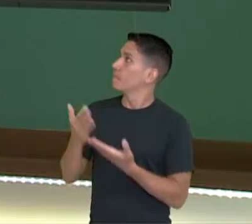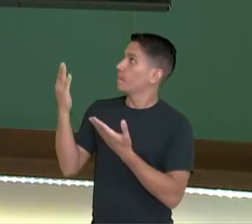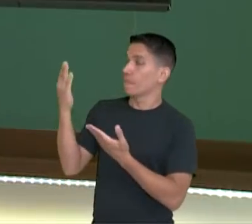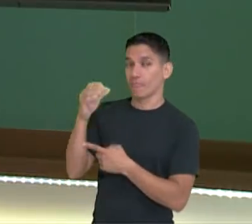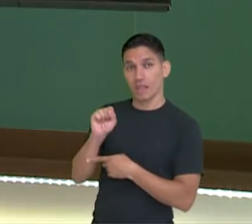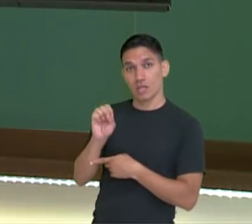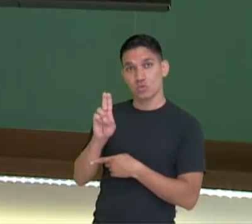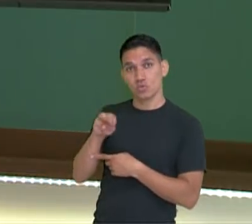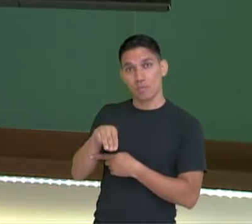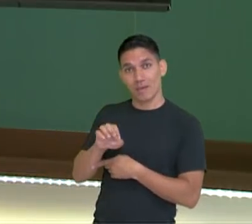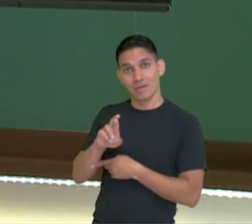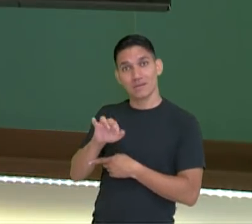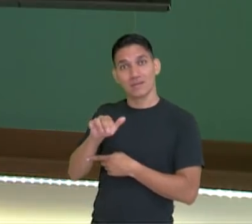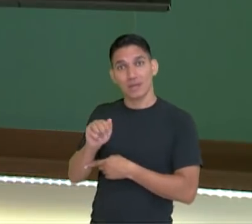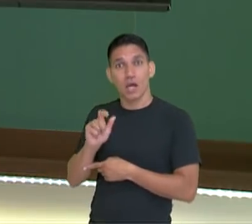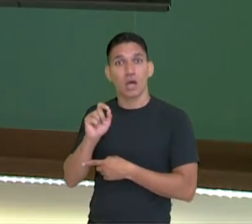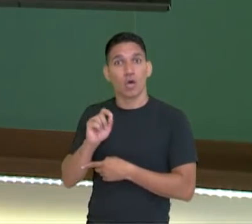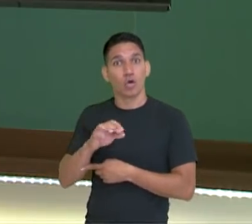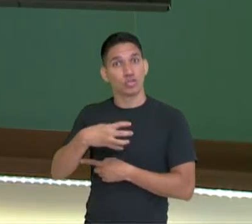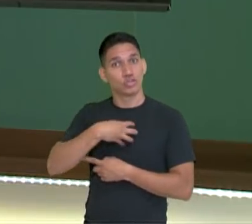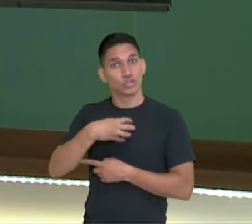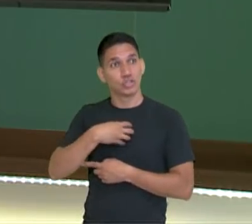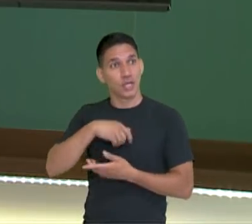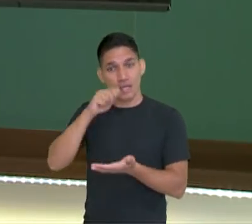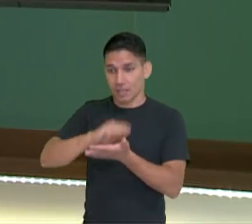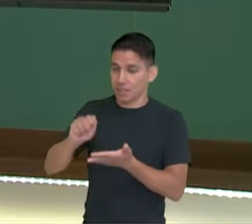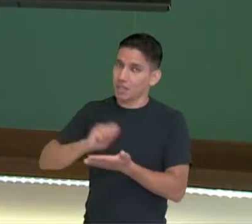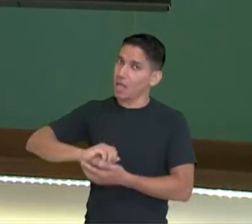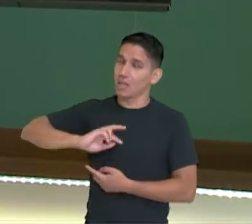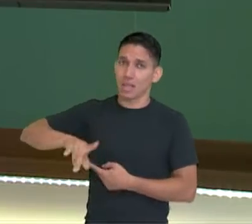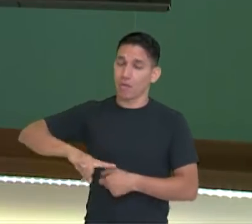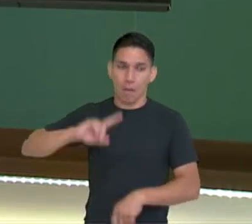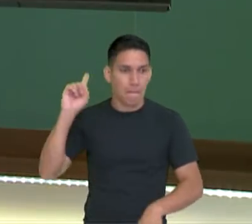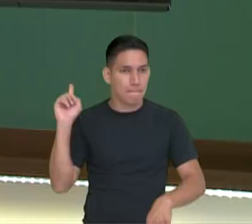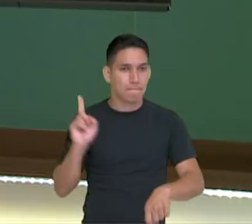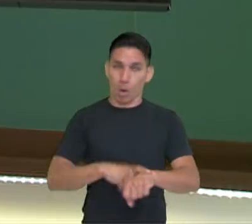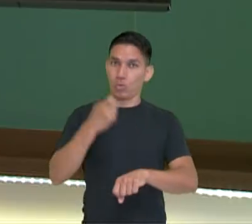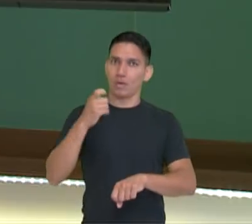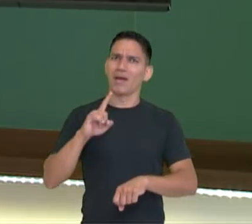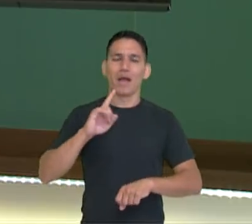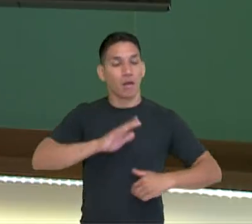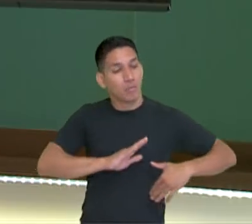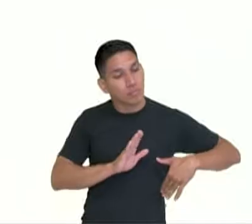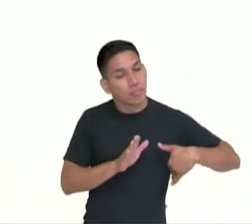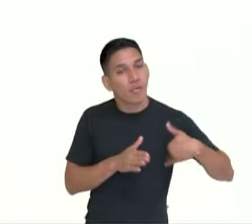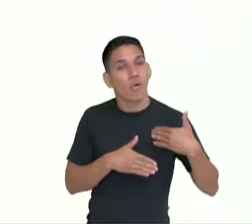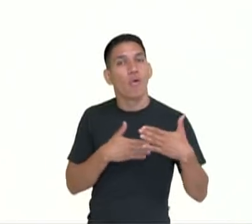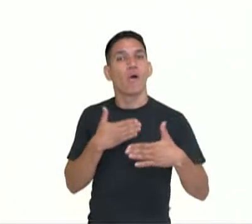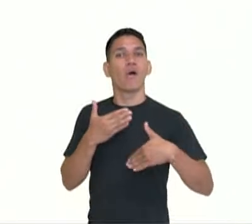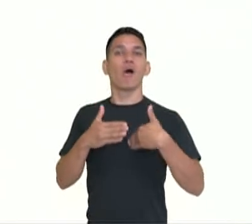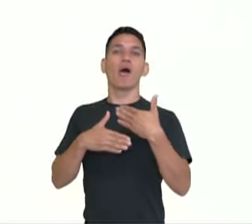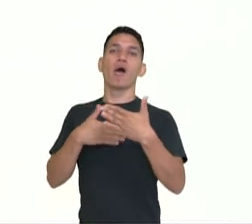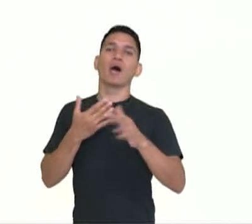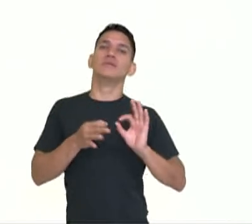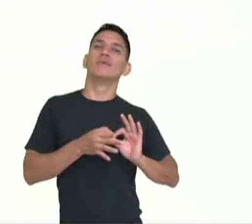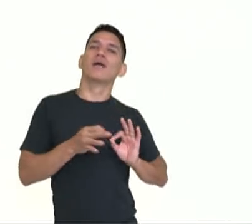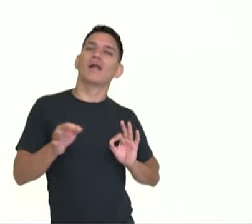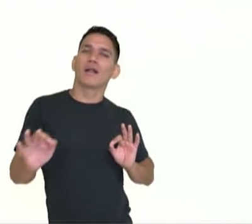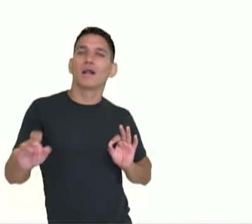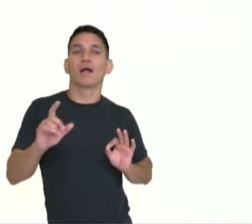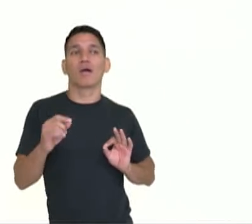Suméria, o desenvolvimento da escrita não ocorreu de uma hora para outra. Vamos lembrar que isso aí é um processo bastante lento. Resultou de um longo processo que se